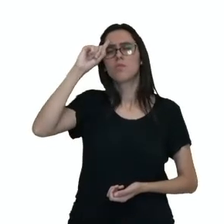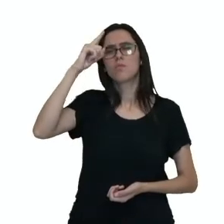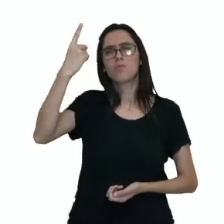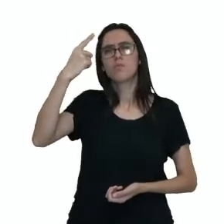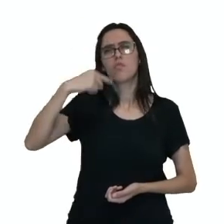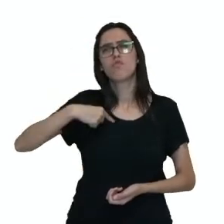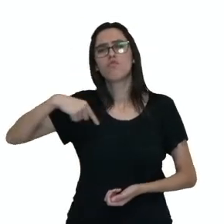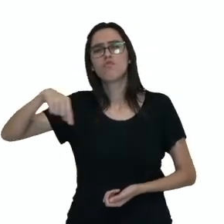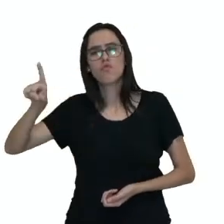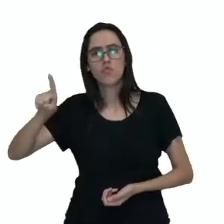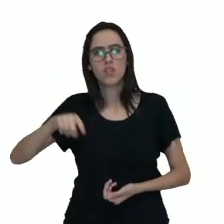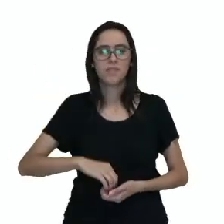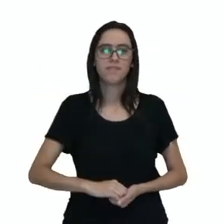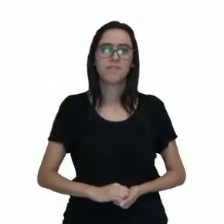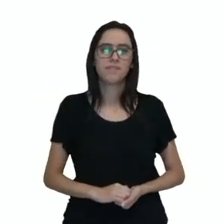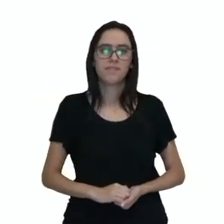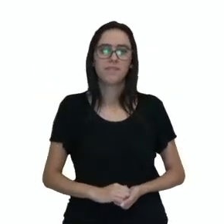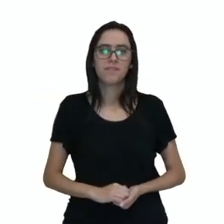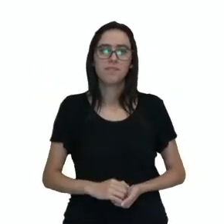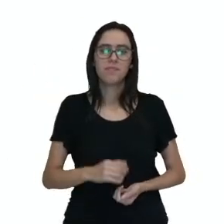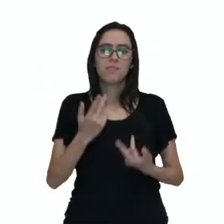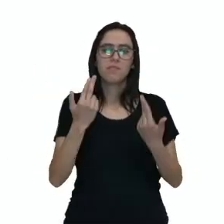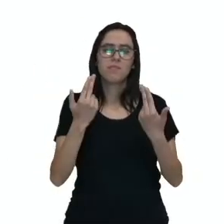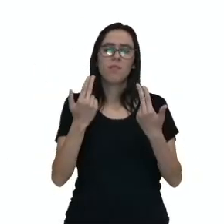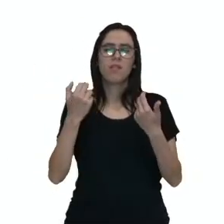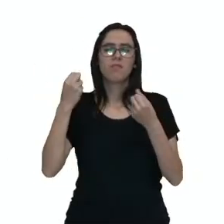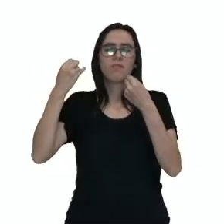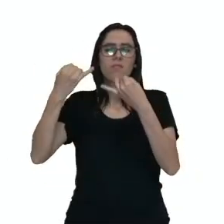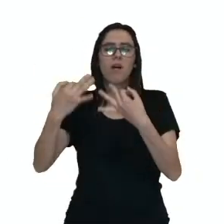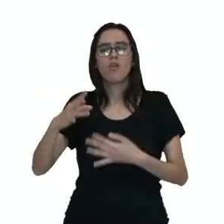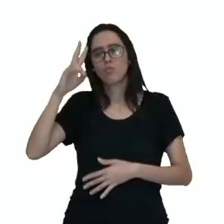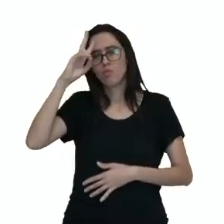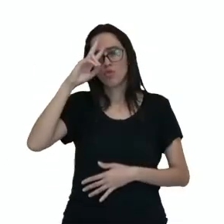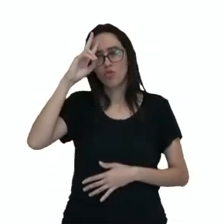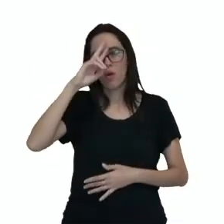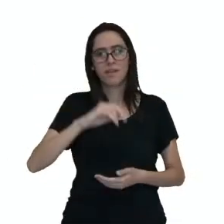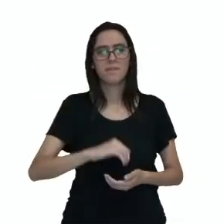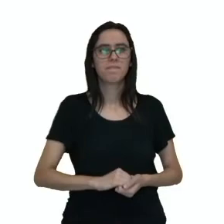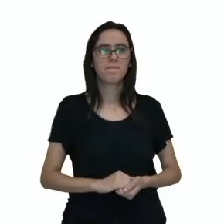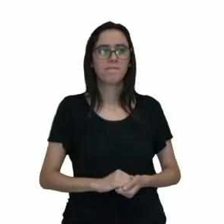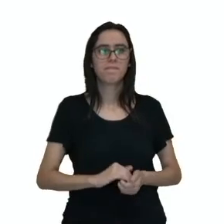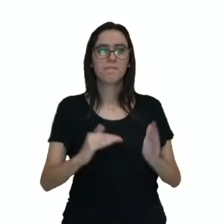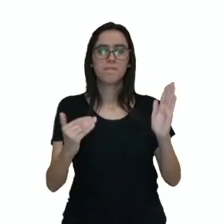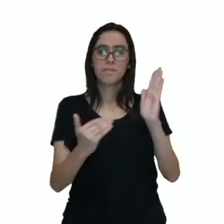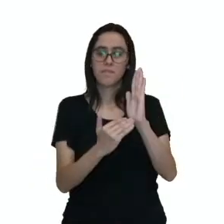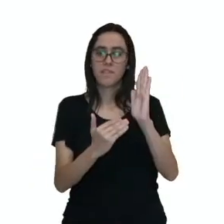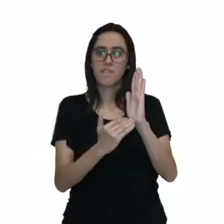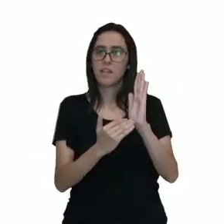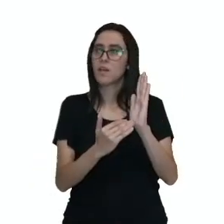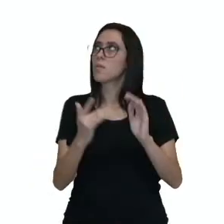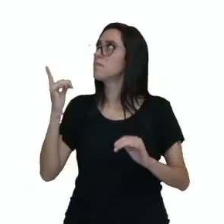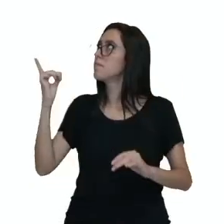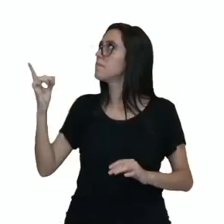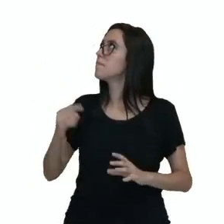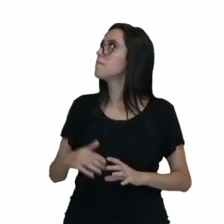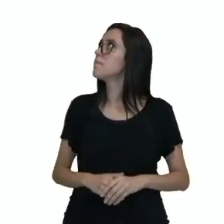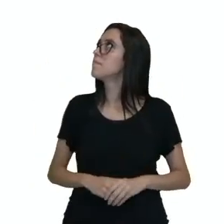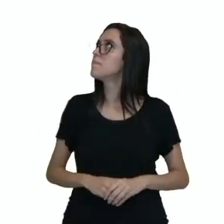Certa vez fui, né? Como se eu estivesse iniciando uma história. Hemos tenido tanta